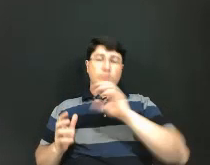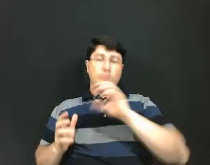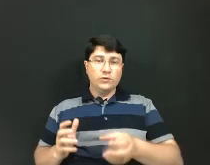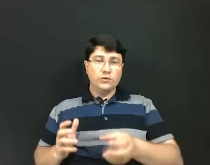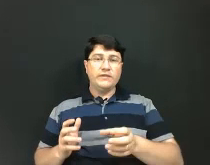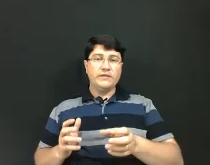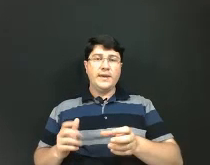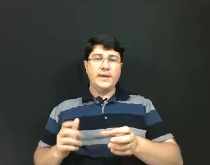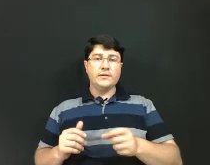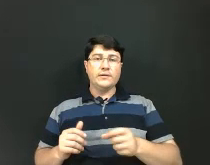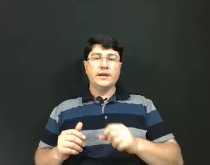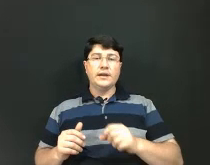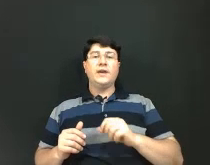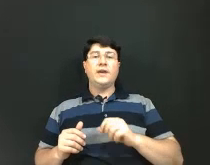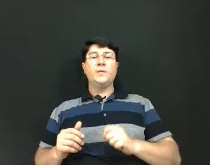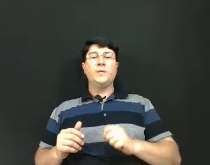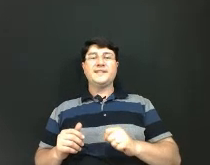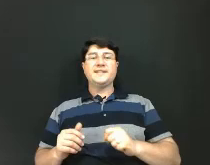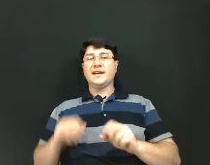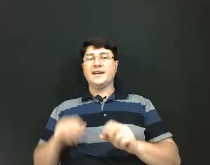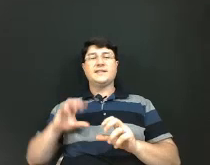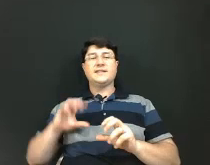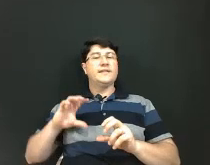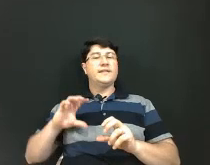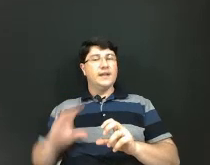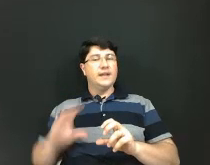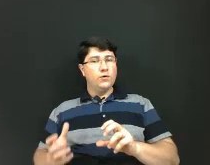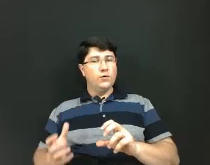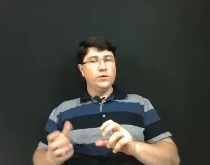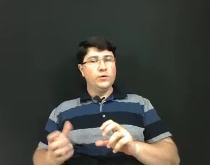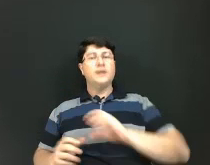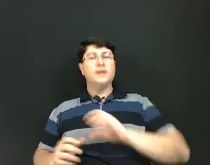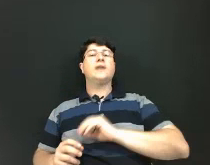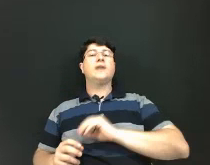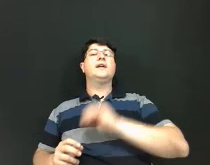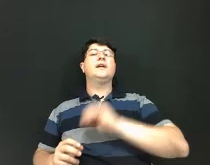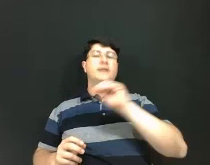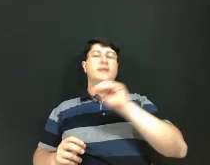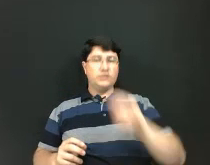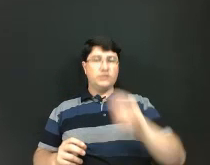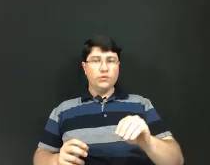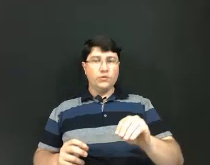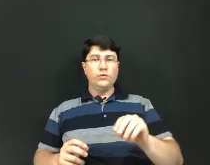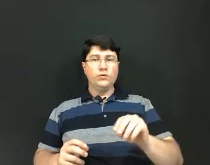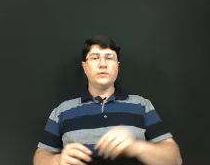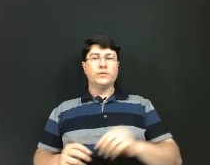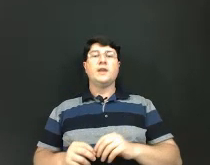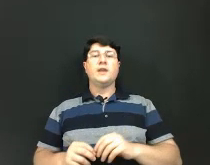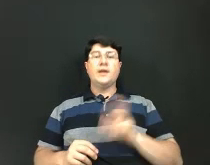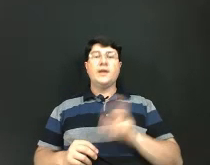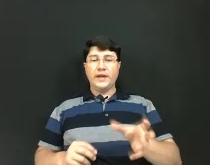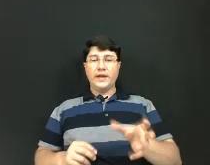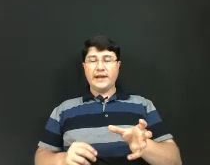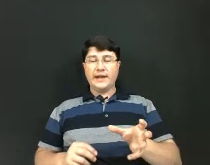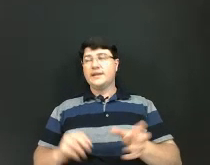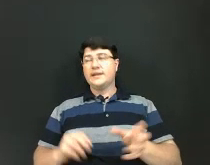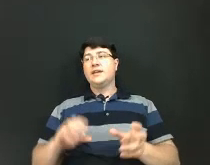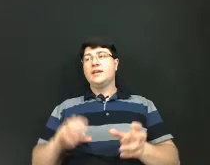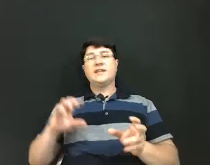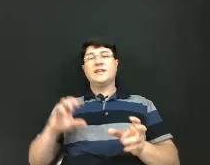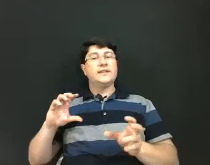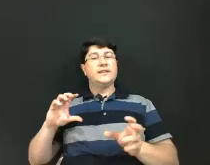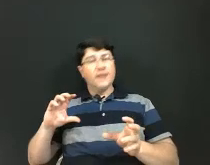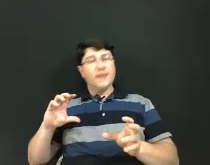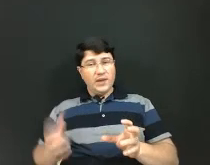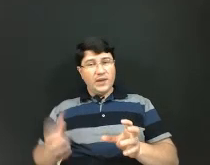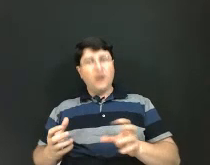e agora mudou para vermelho. Enrubescer, estava não rubro e agora eu estou rubro. Melhorar,